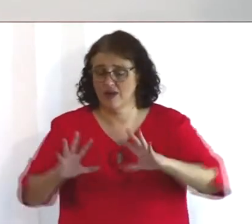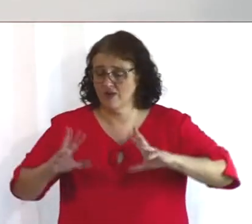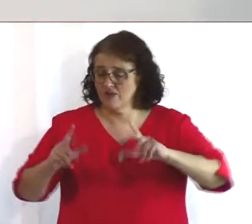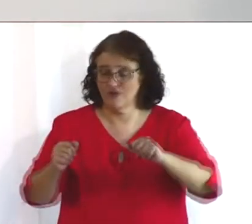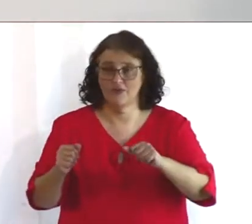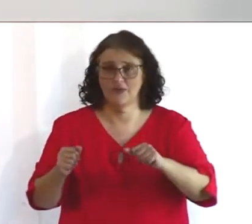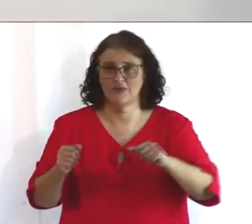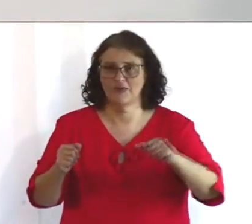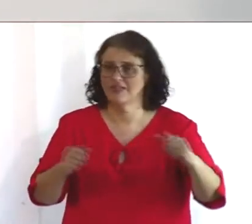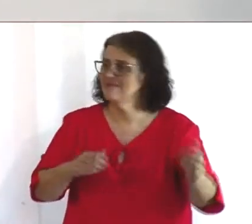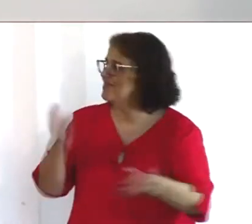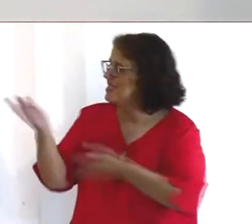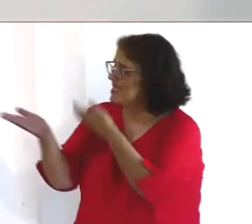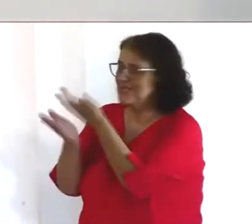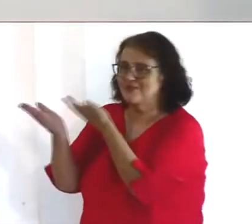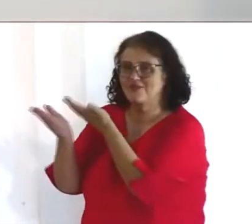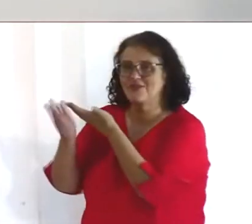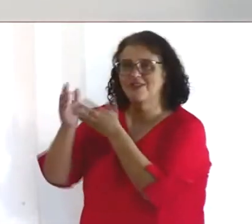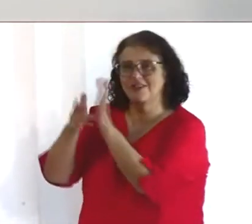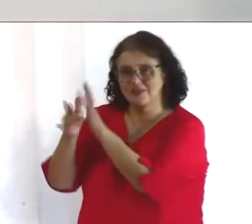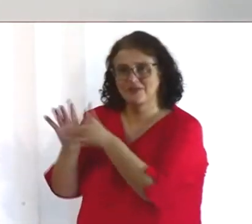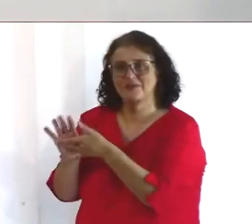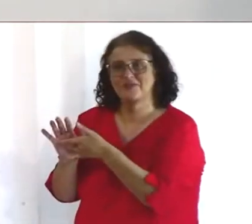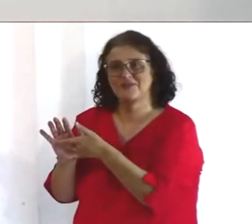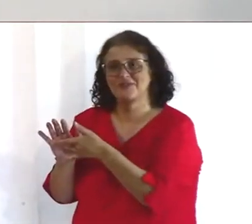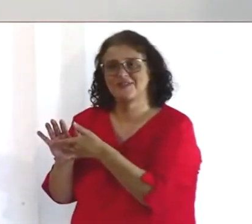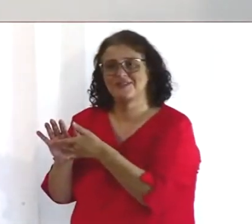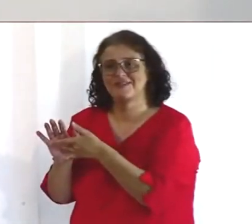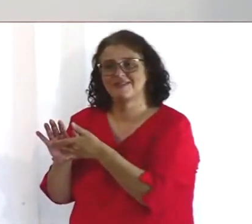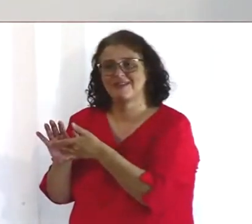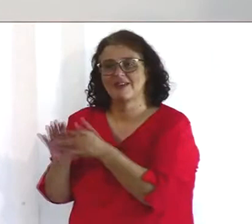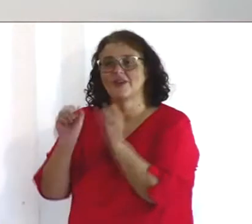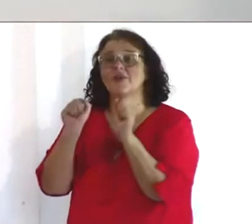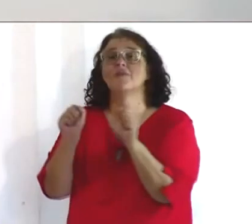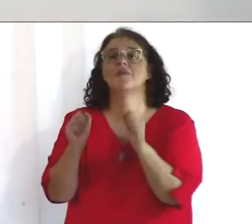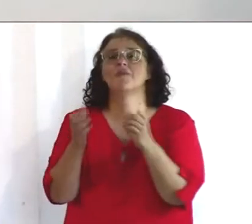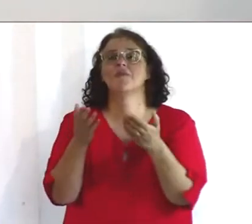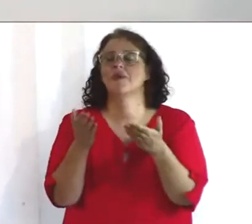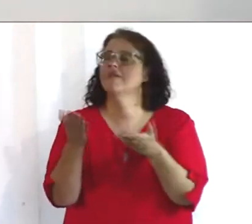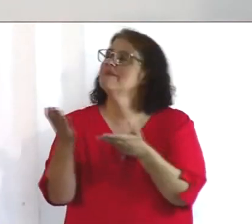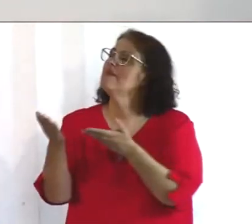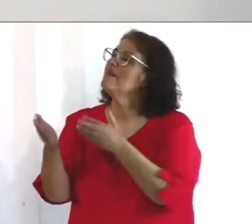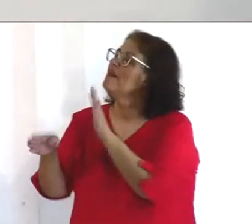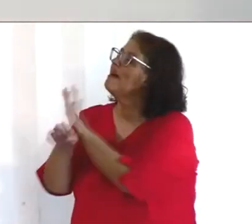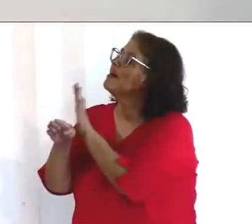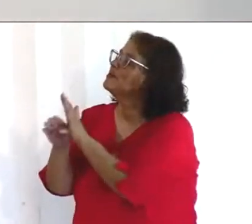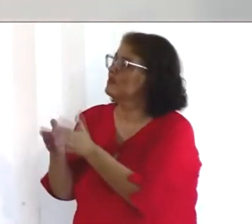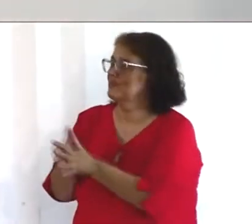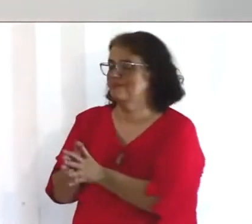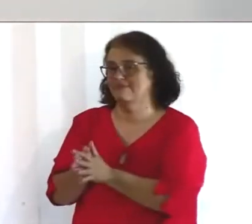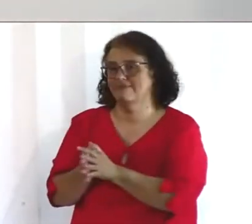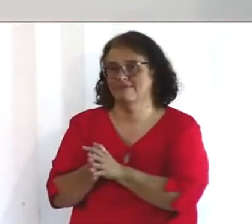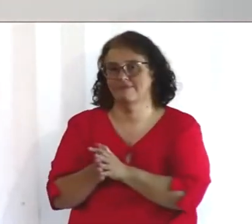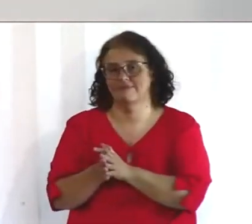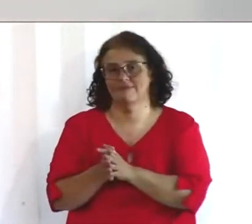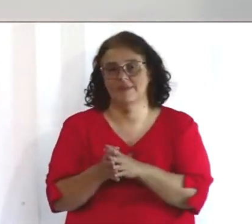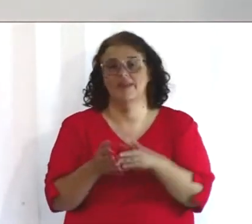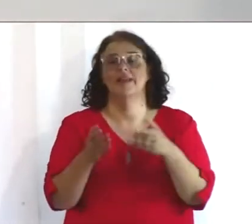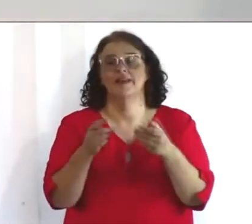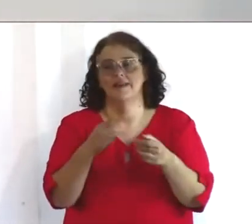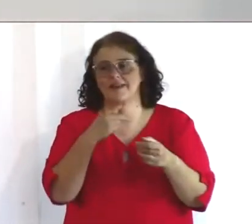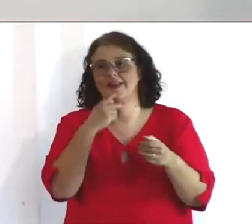útil? Can I help you? Como posso lhe ajudar? E ela fez isso, é uma